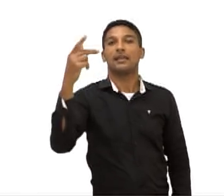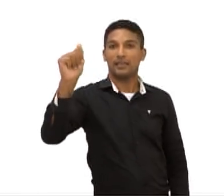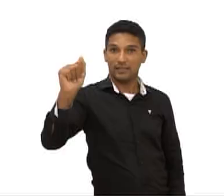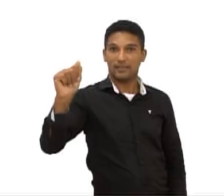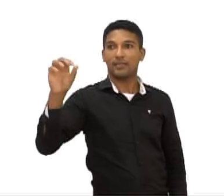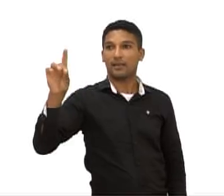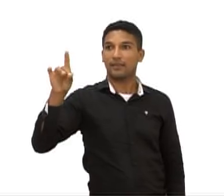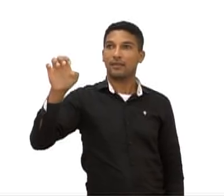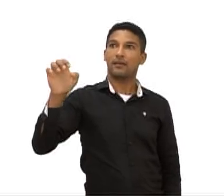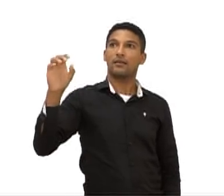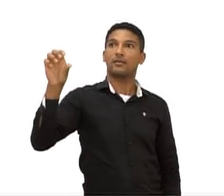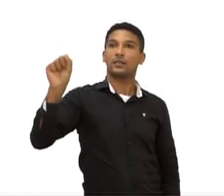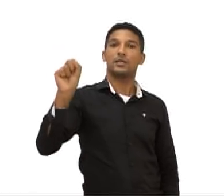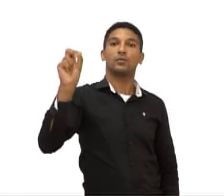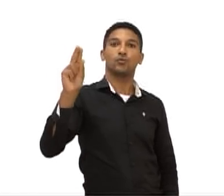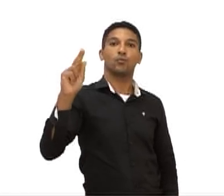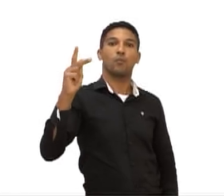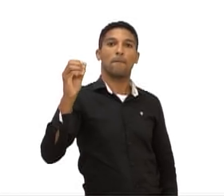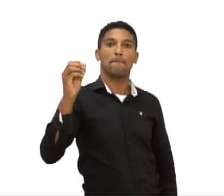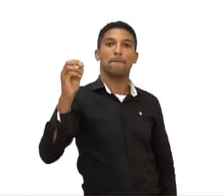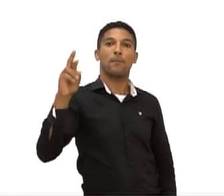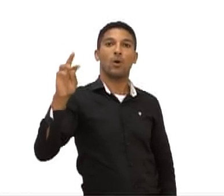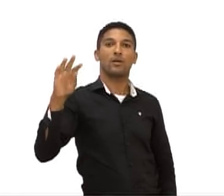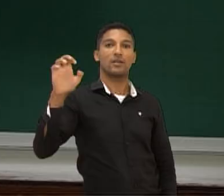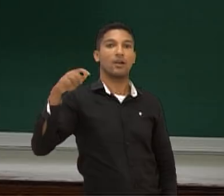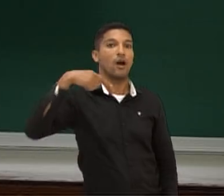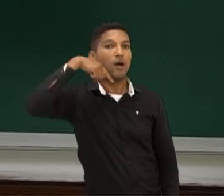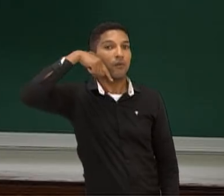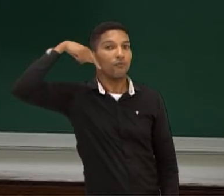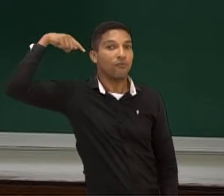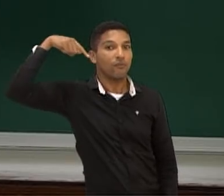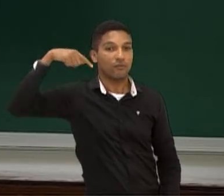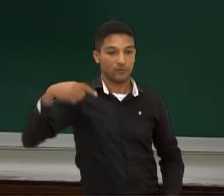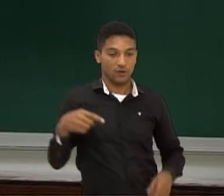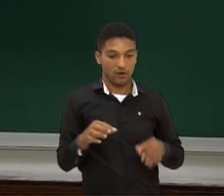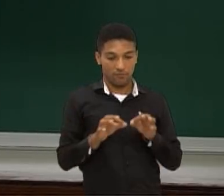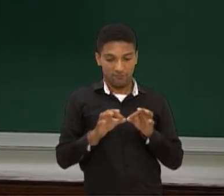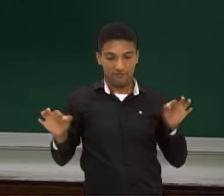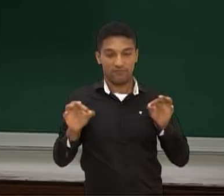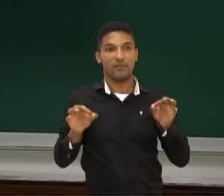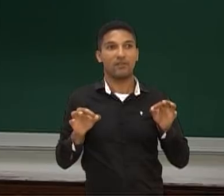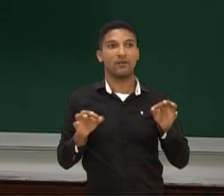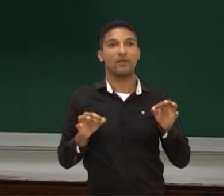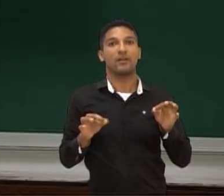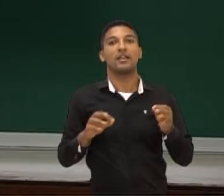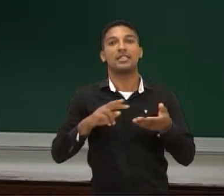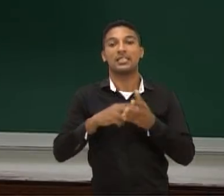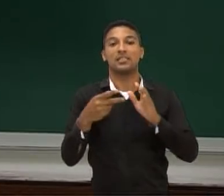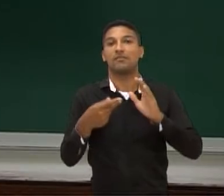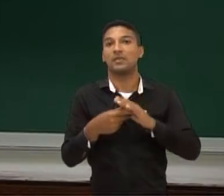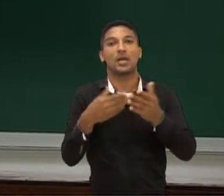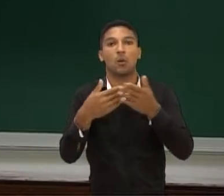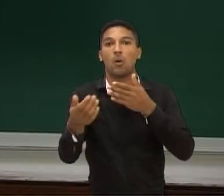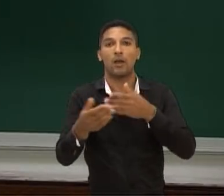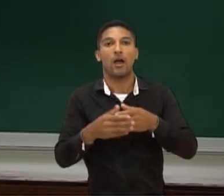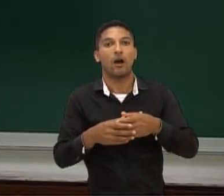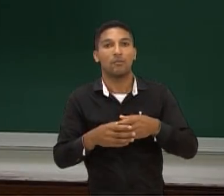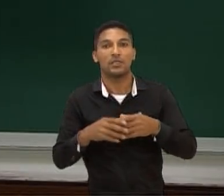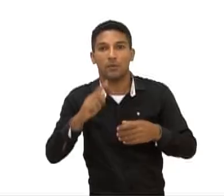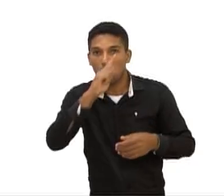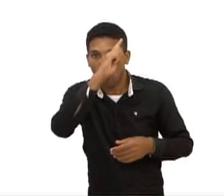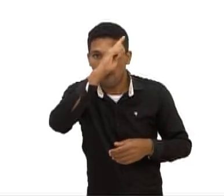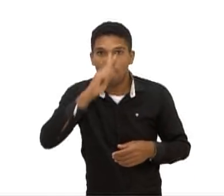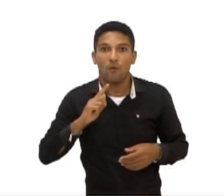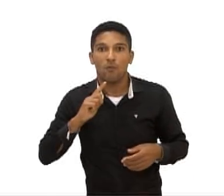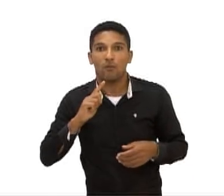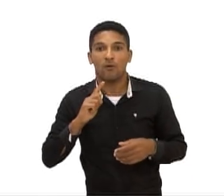irá dividir, tá bom? Esse decágono, beleza? Então, mas se eu desenhar um outro decágono, olha esse que eu desenhei